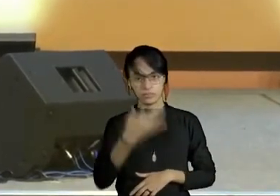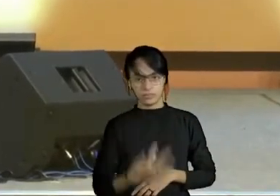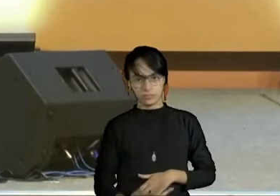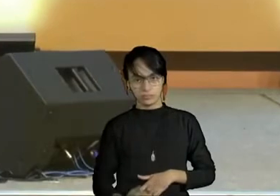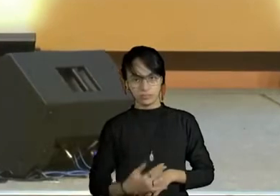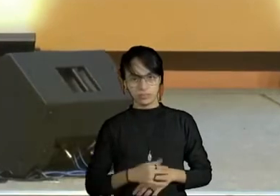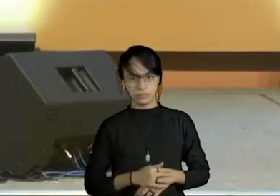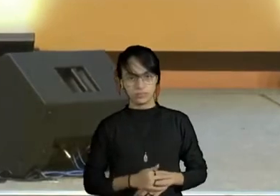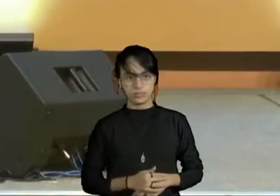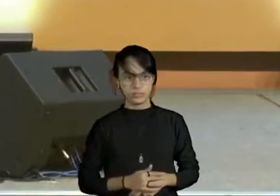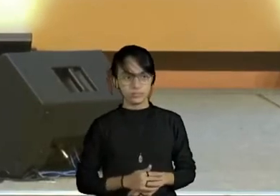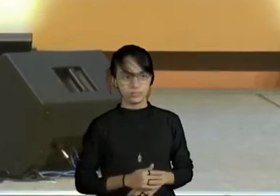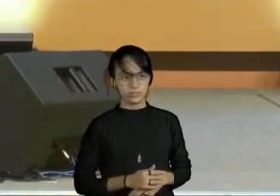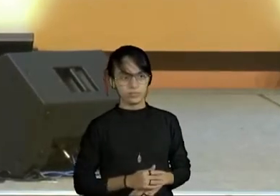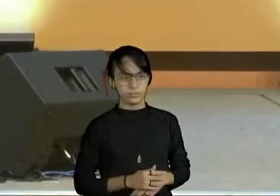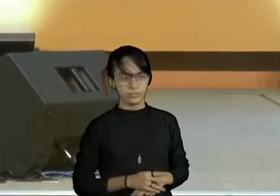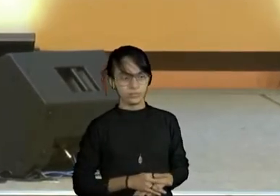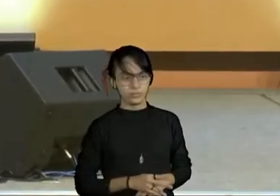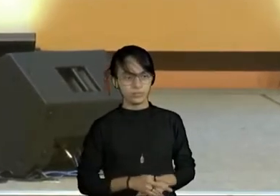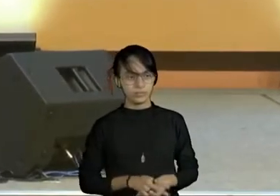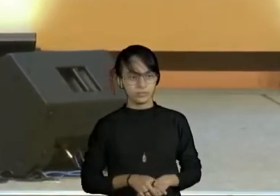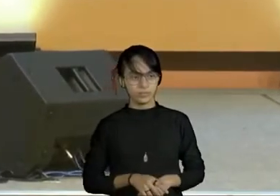diante.